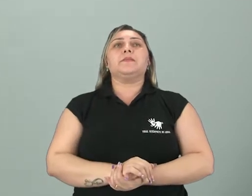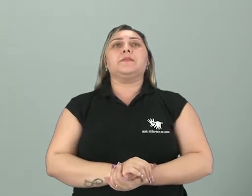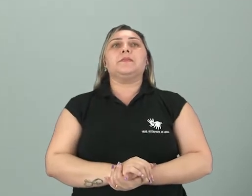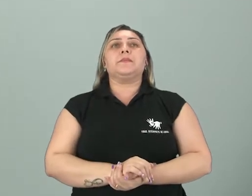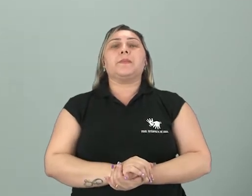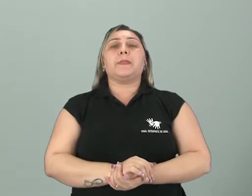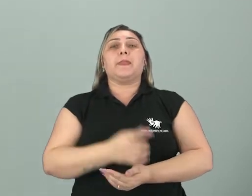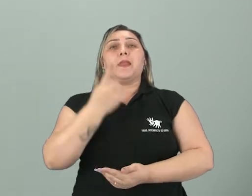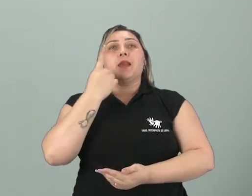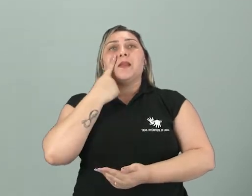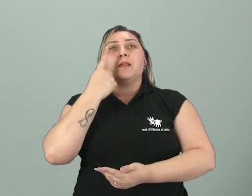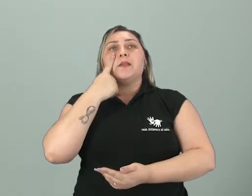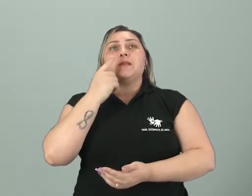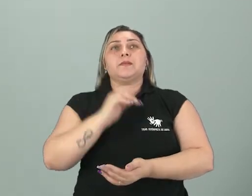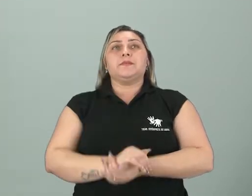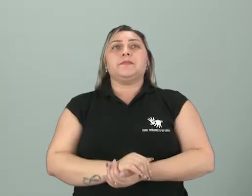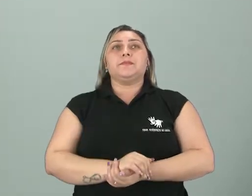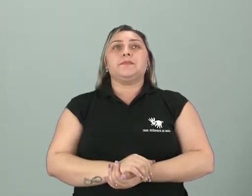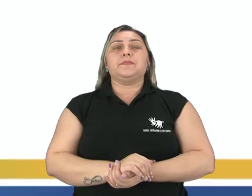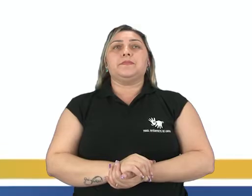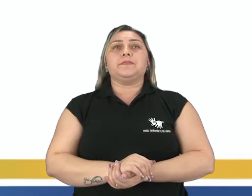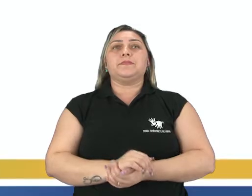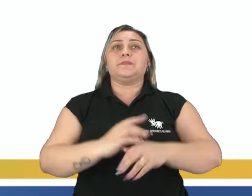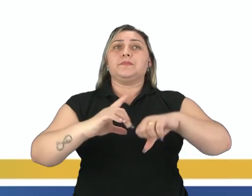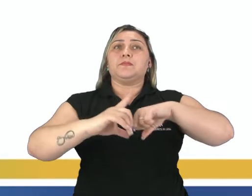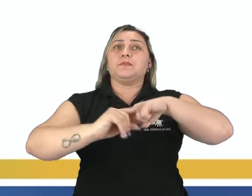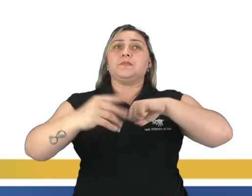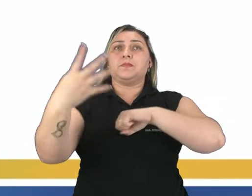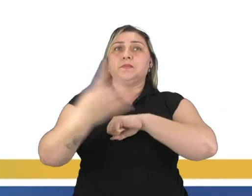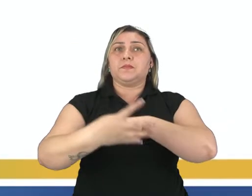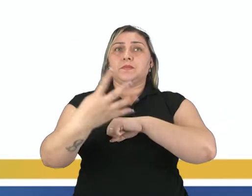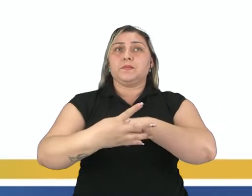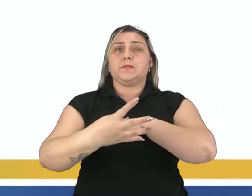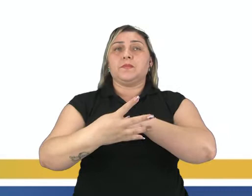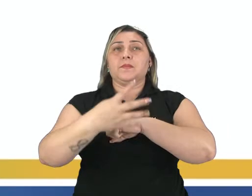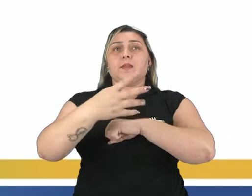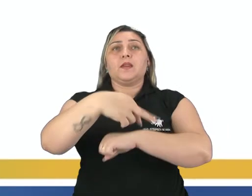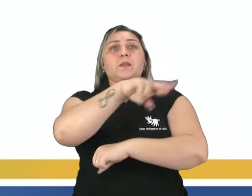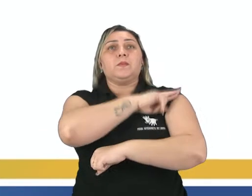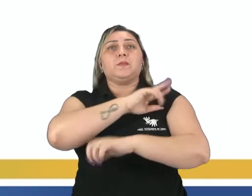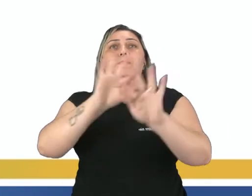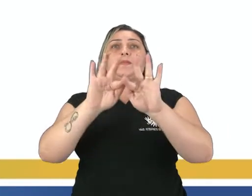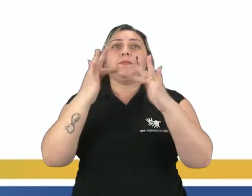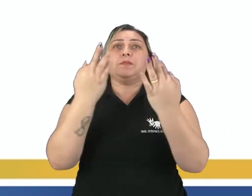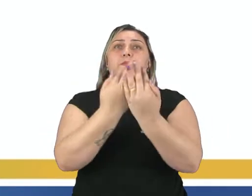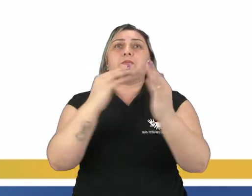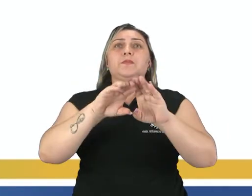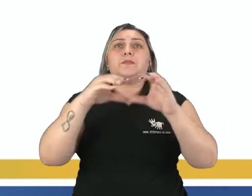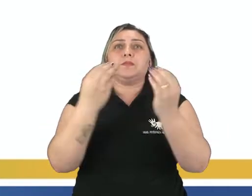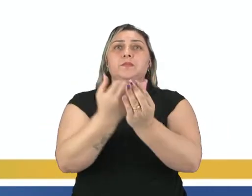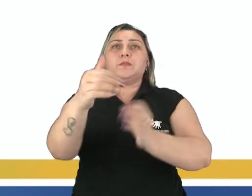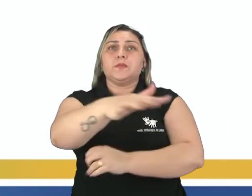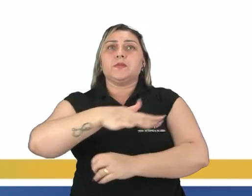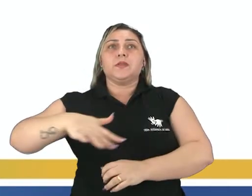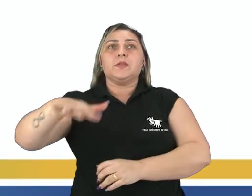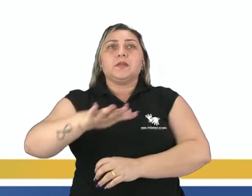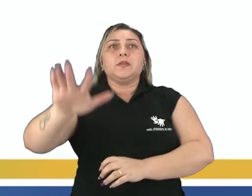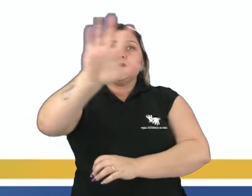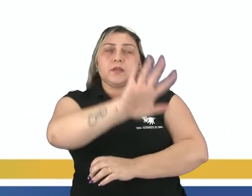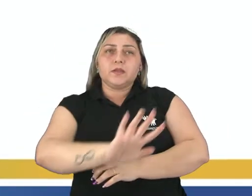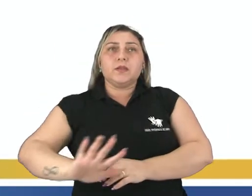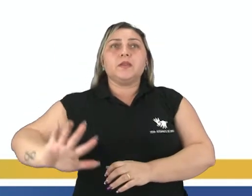ler. Acompanhem comigo. Artigo 4º. É dever da família, da comunidade,